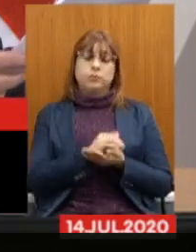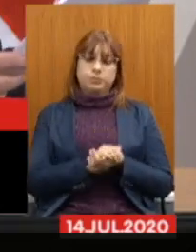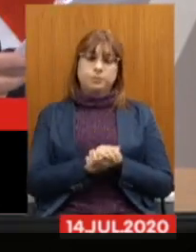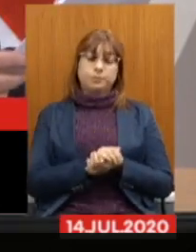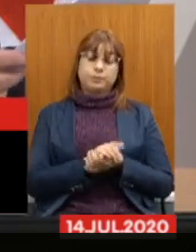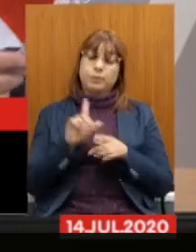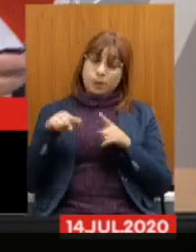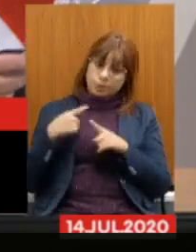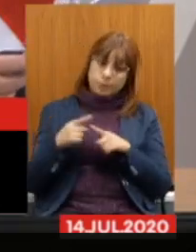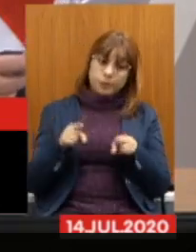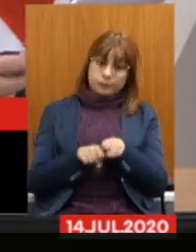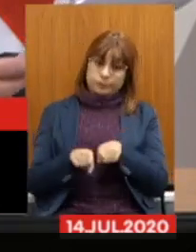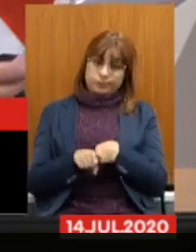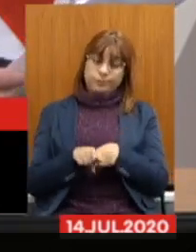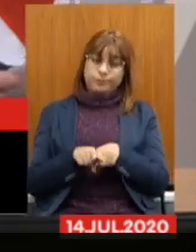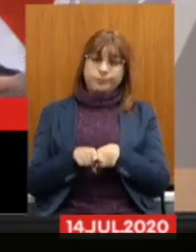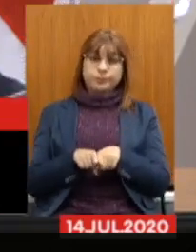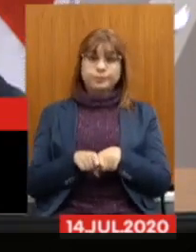ainda,